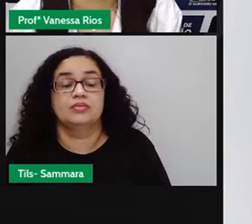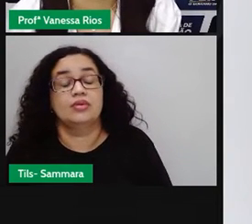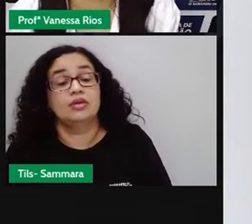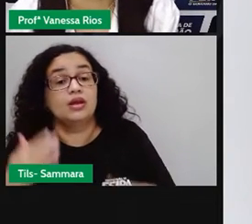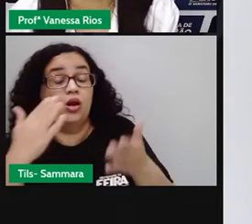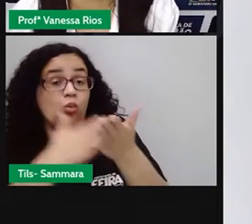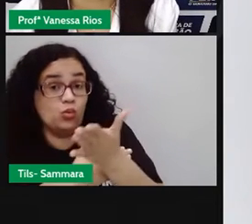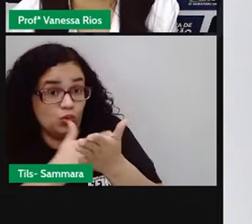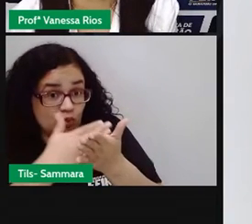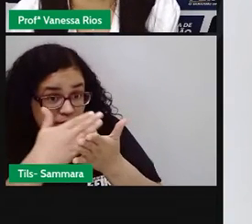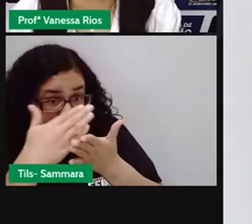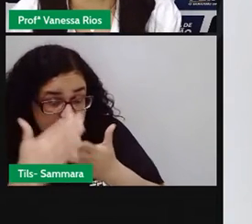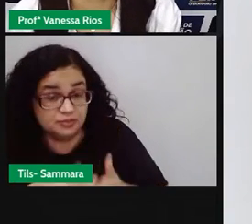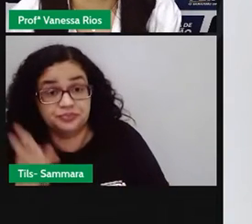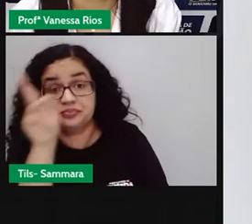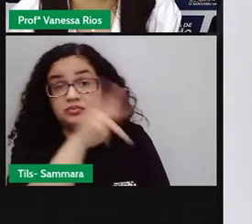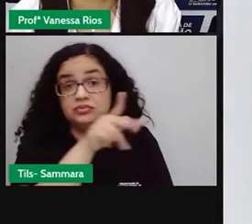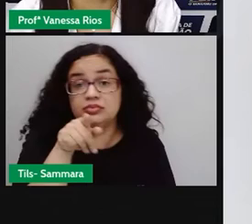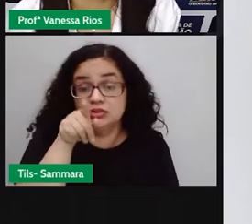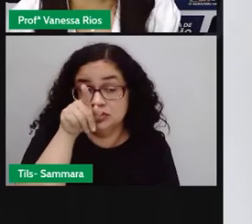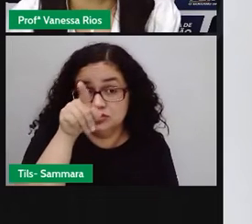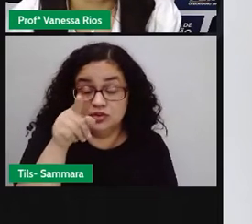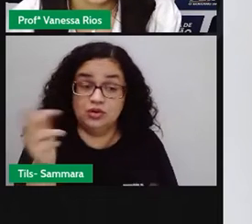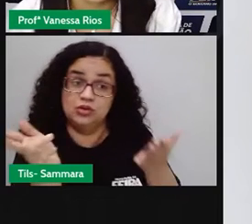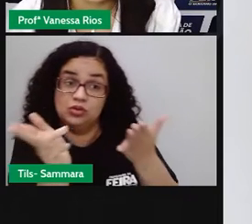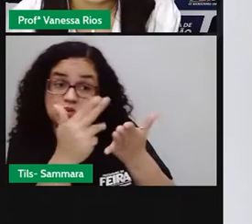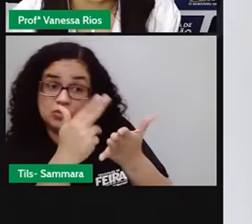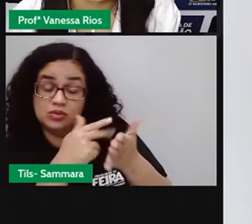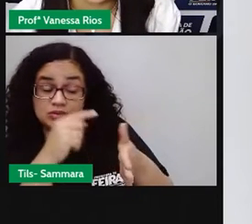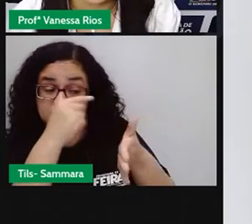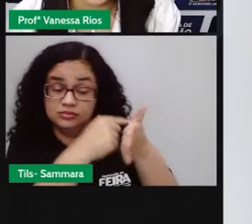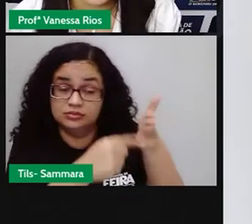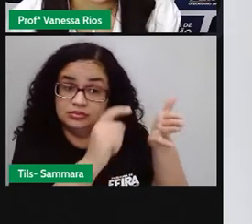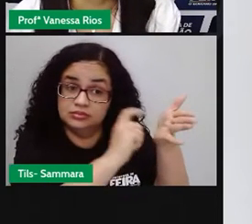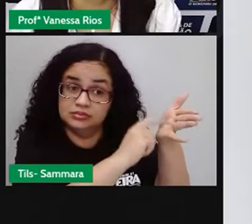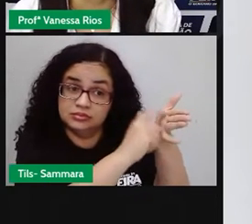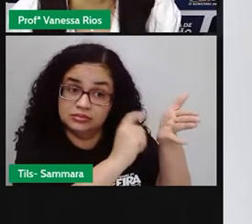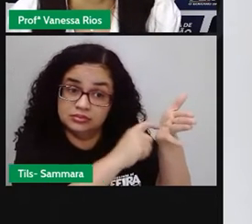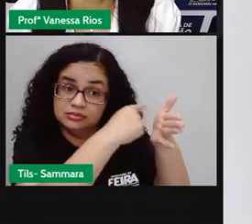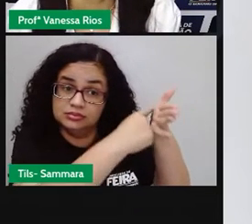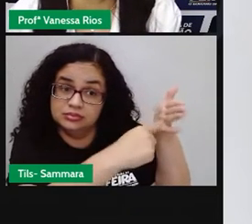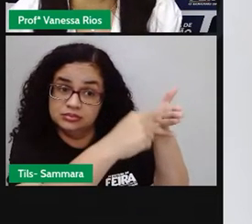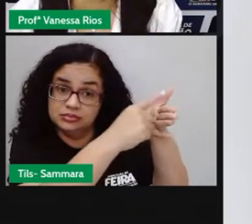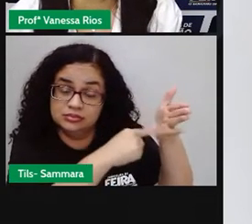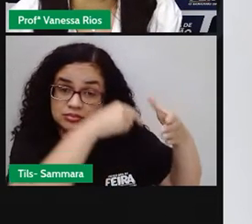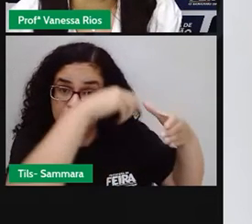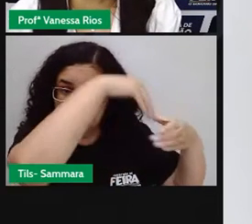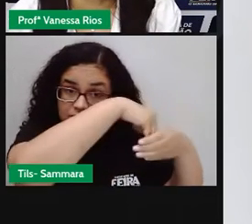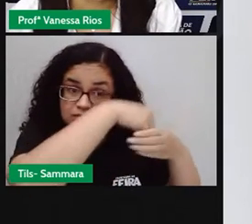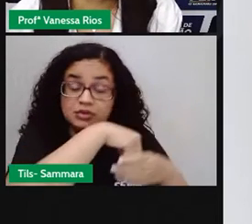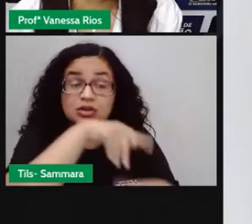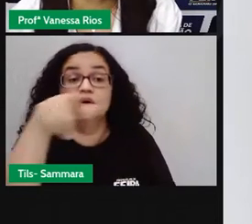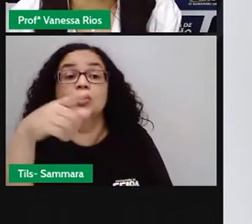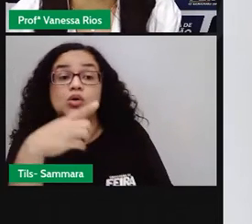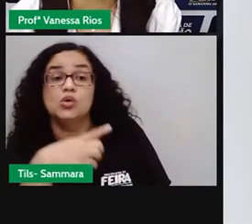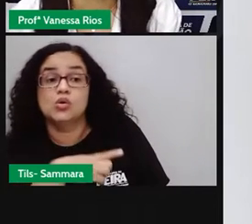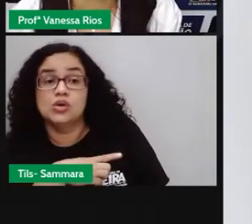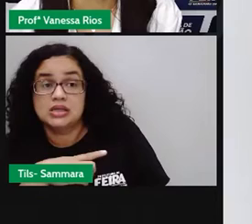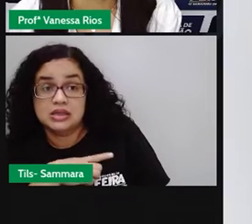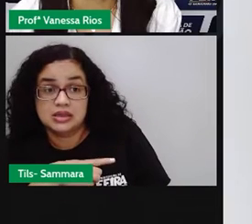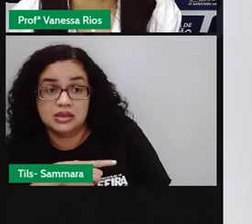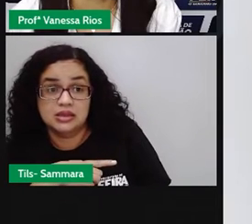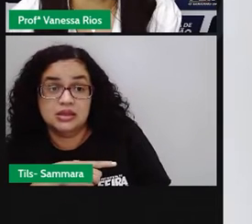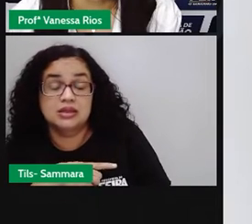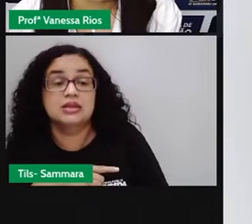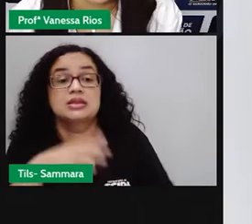Para começar aí, a Pro colocou, né, a imagem da urna eletrônica, que é aí um instrumento de